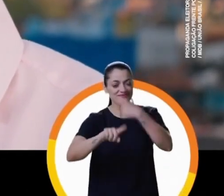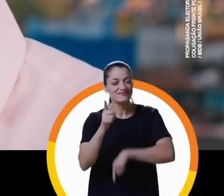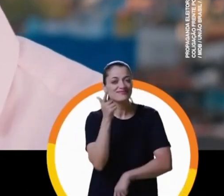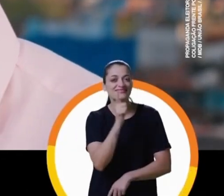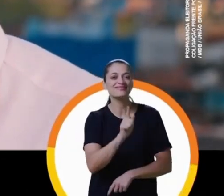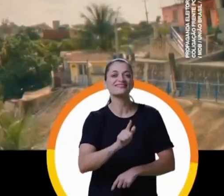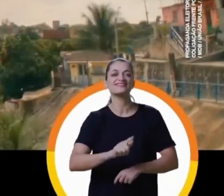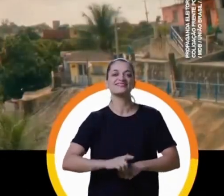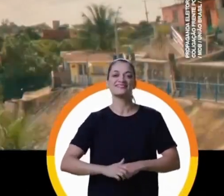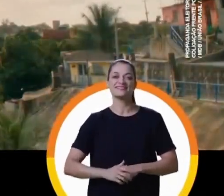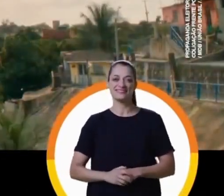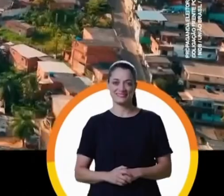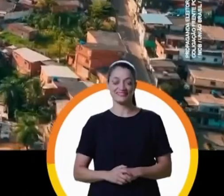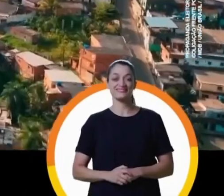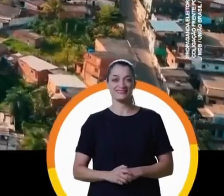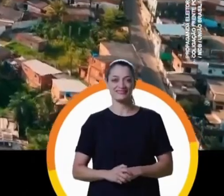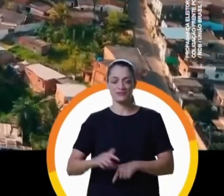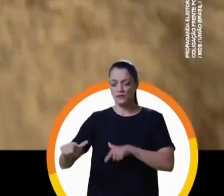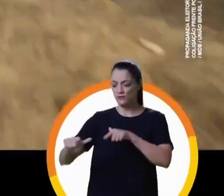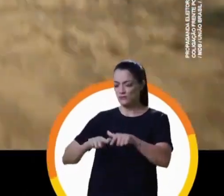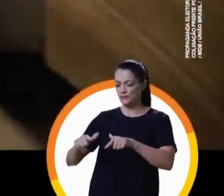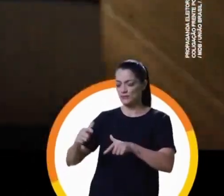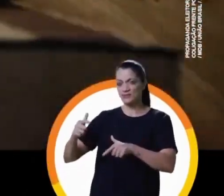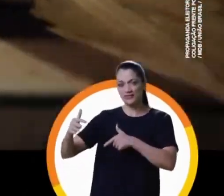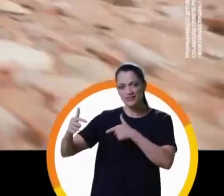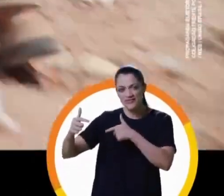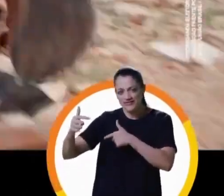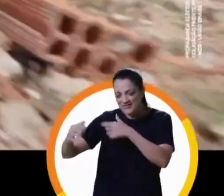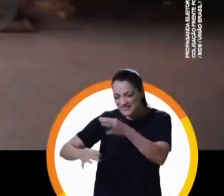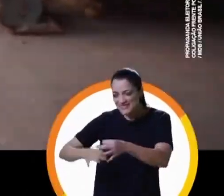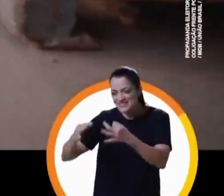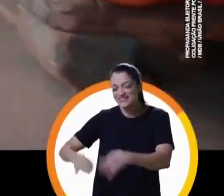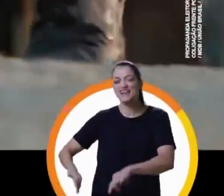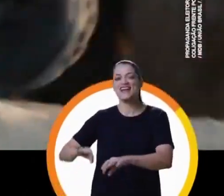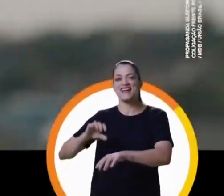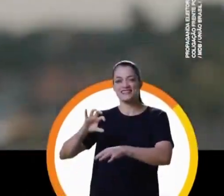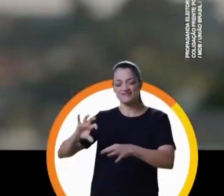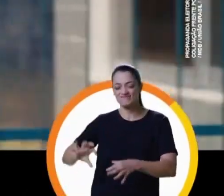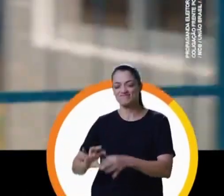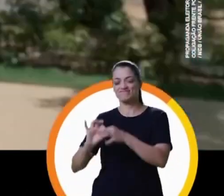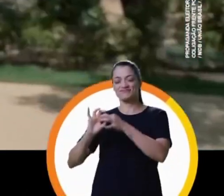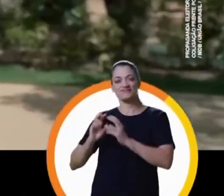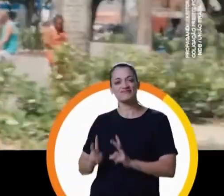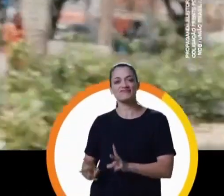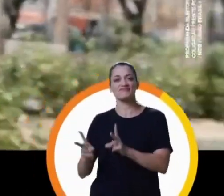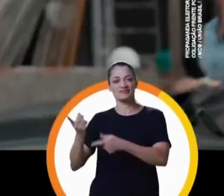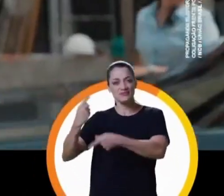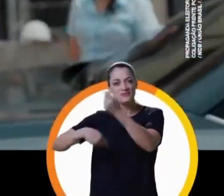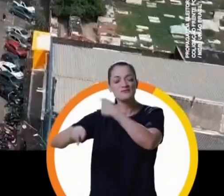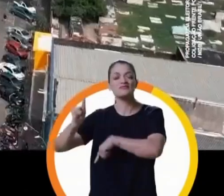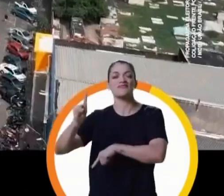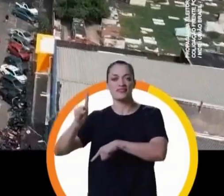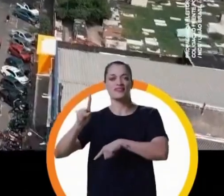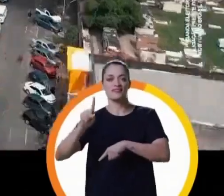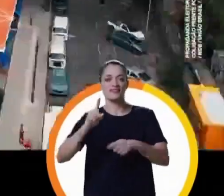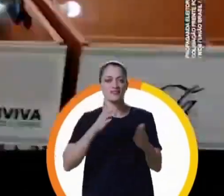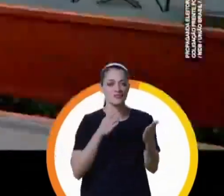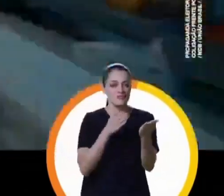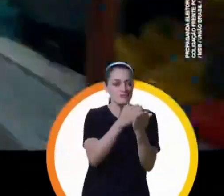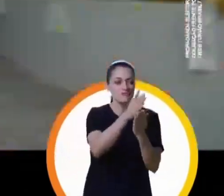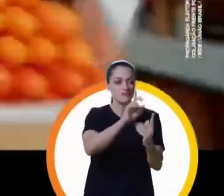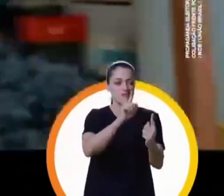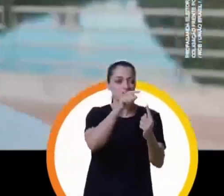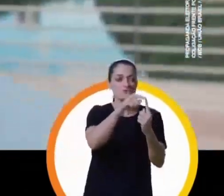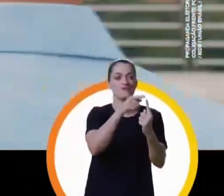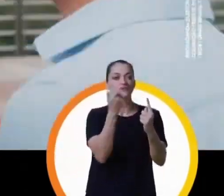nossa cidade ganhar de novo. E a gente ganha quando acerta o passo e segue reto toda a vida. Quando aquilo que era antes